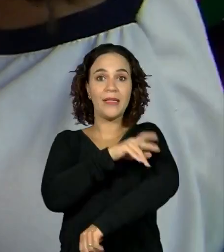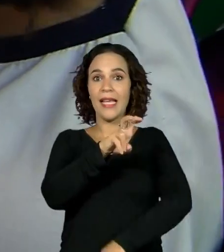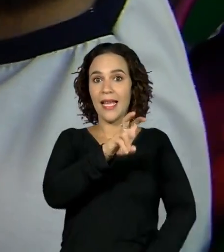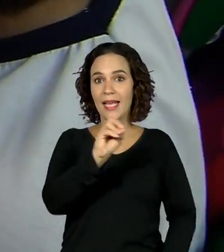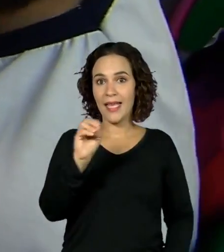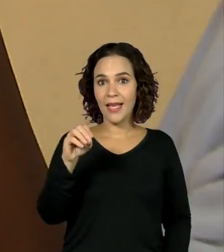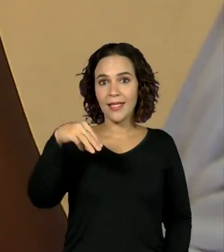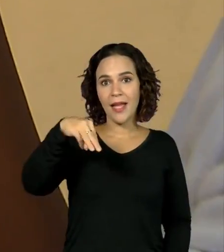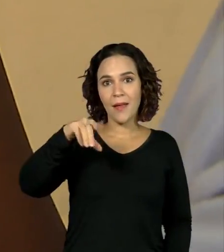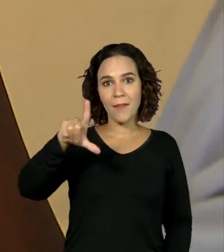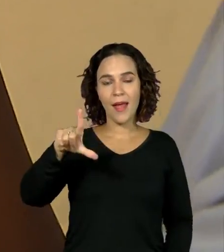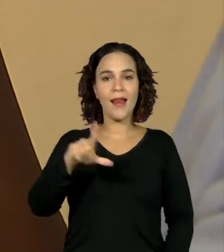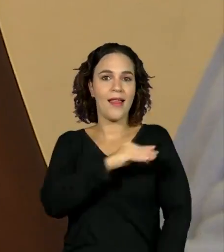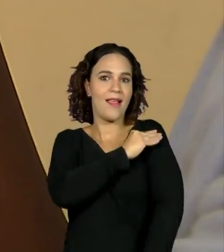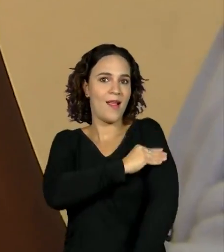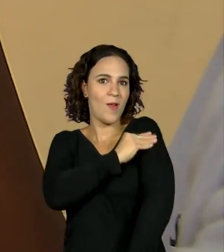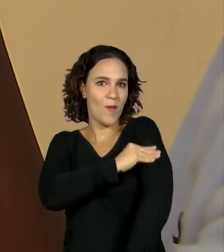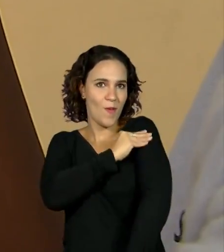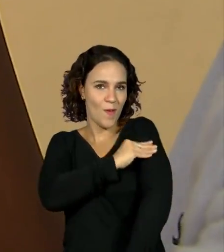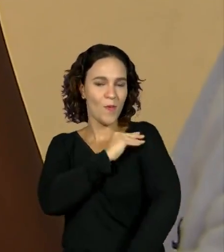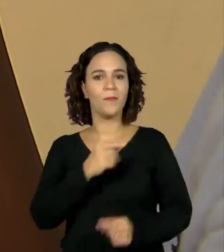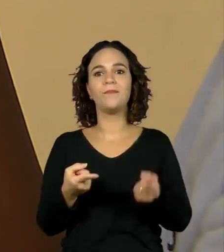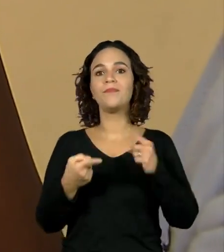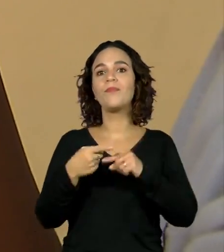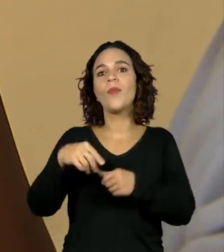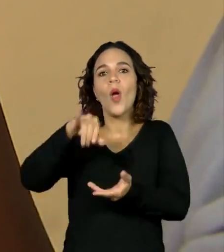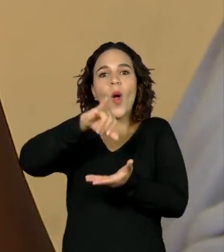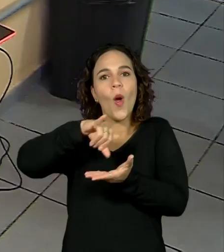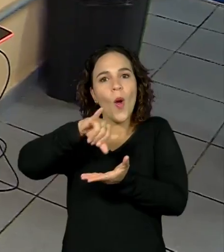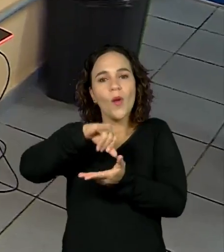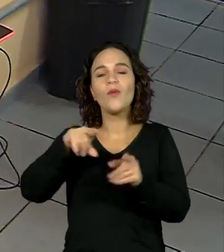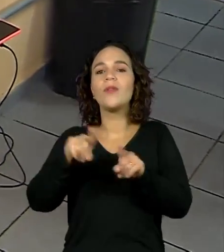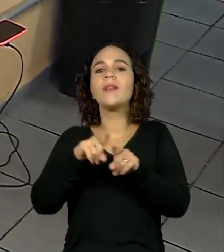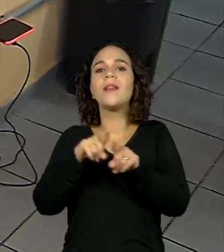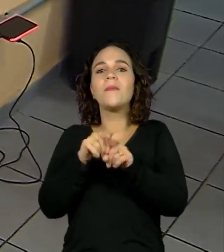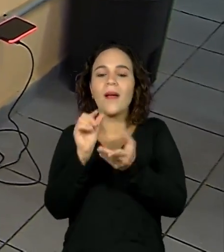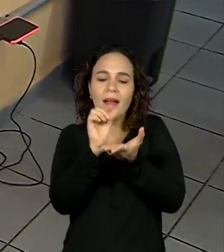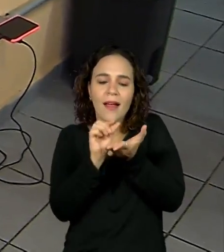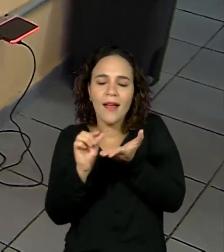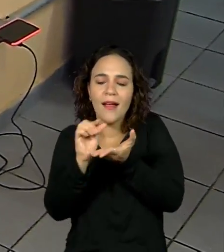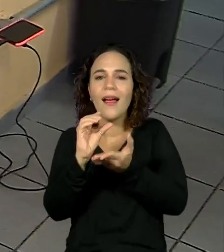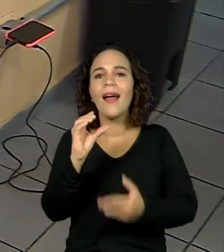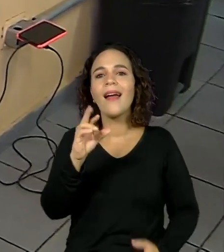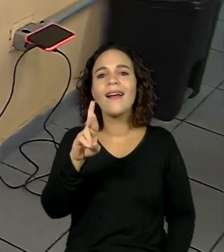de álcool. Na mistura, álcool, óleo e cravo.